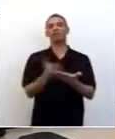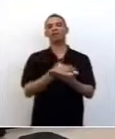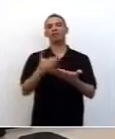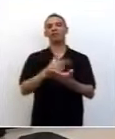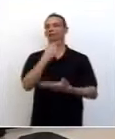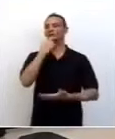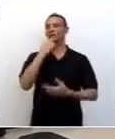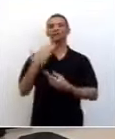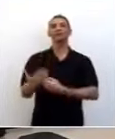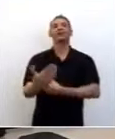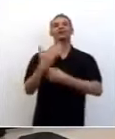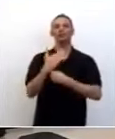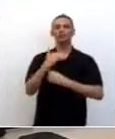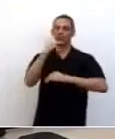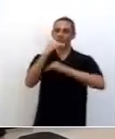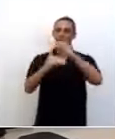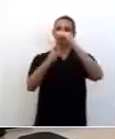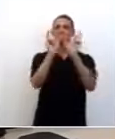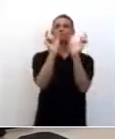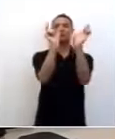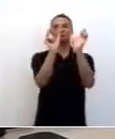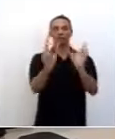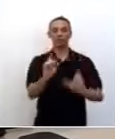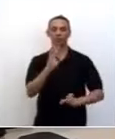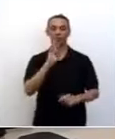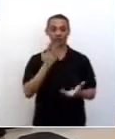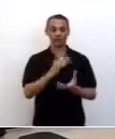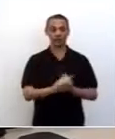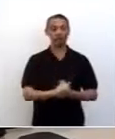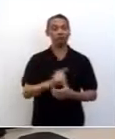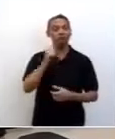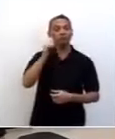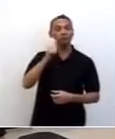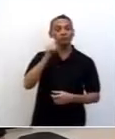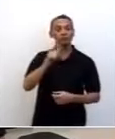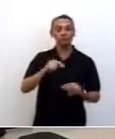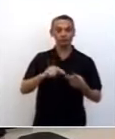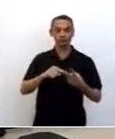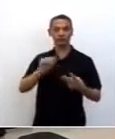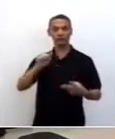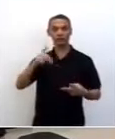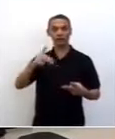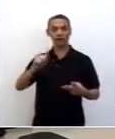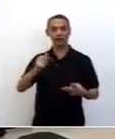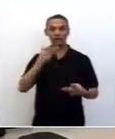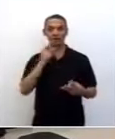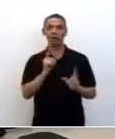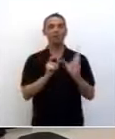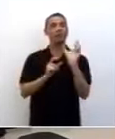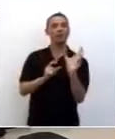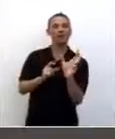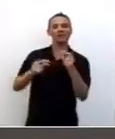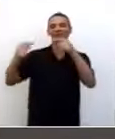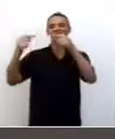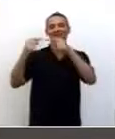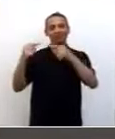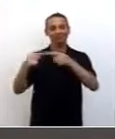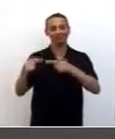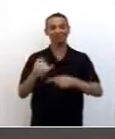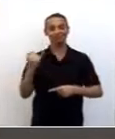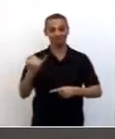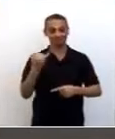ajuda bastante a gente a desenvolver vocabulário. E a Ana disse aqui, palavras cognatas. Very good. Os cognatos